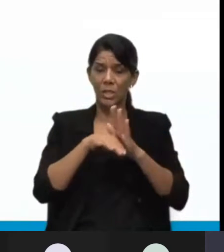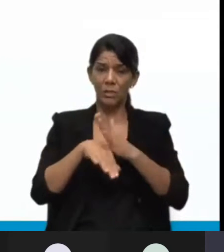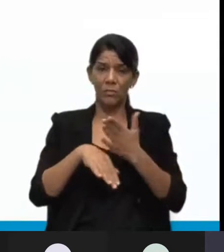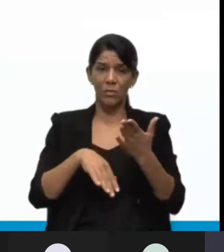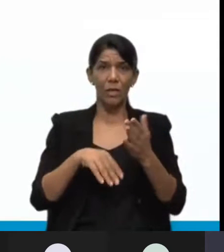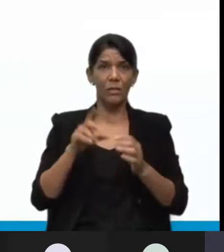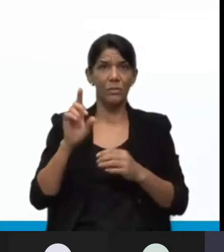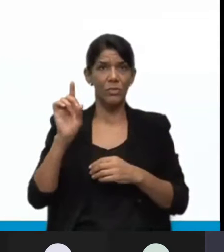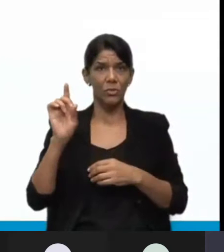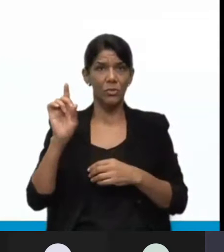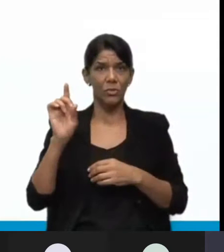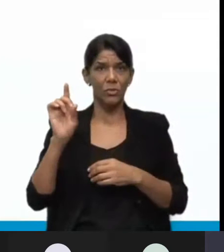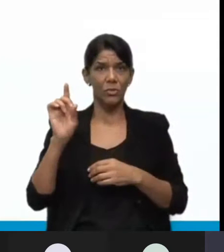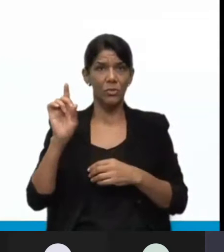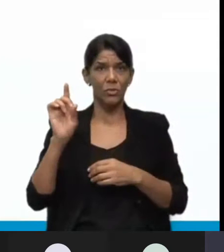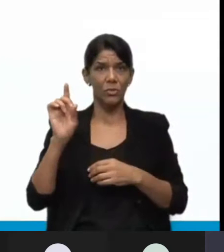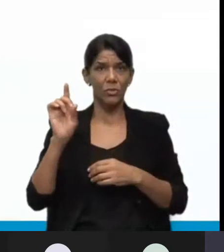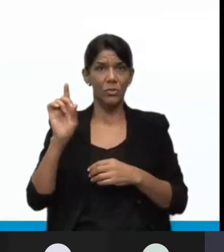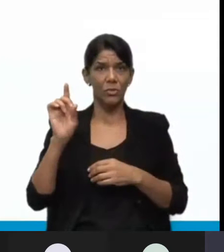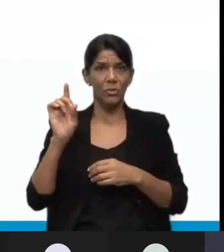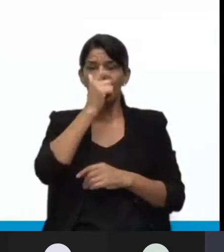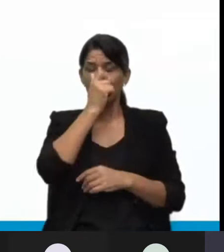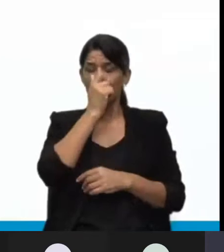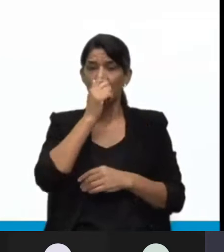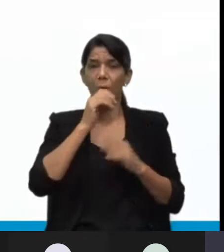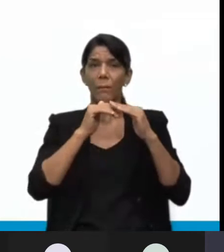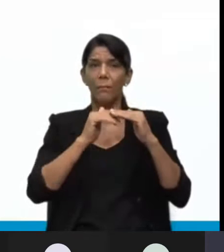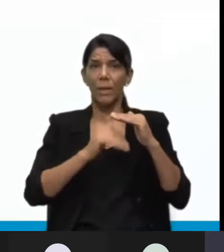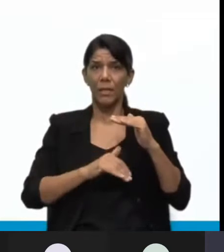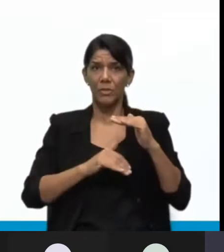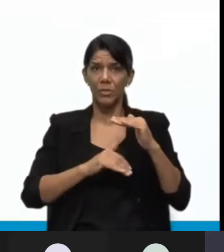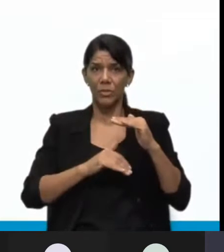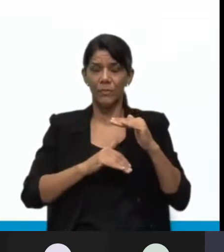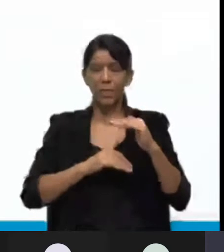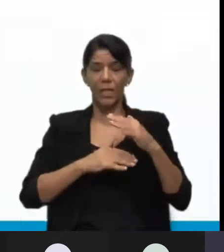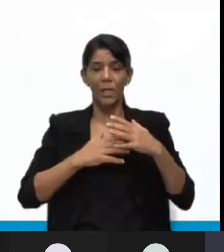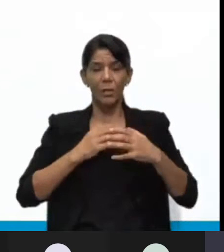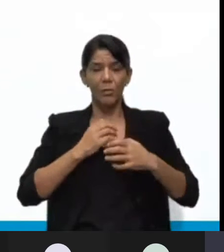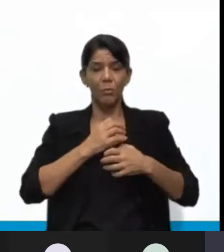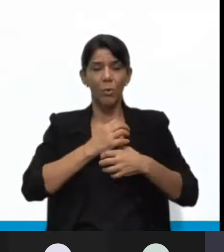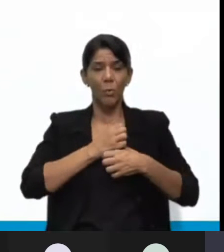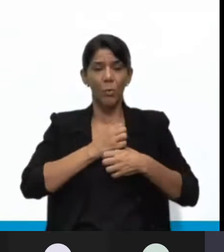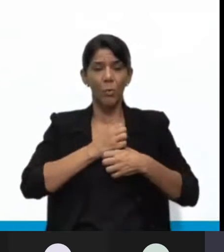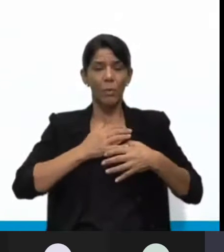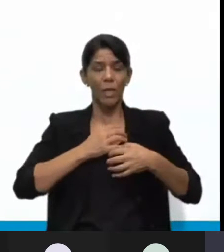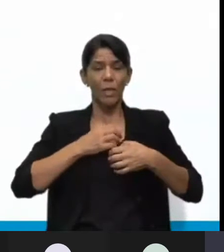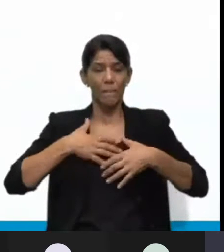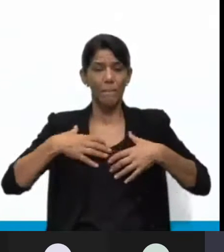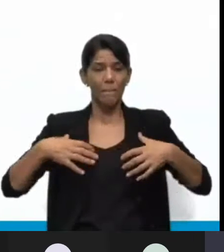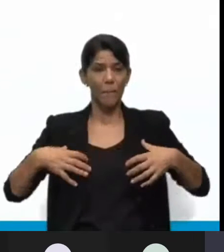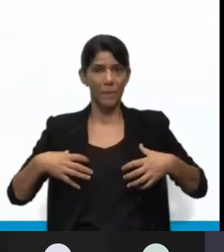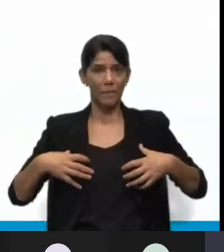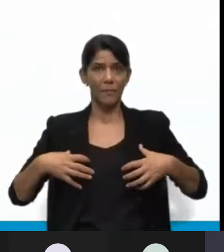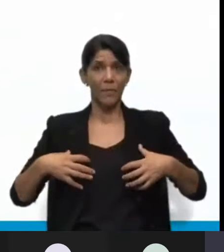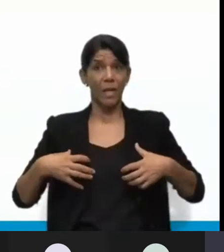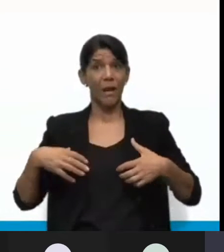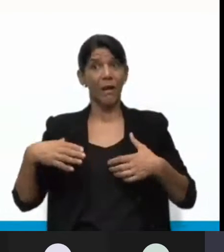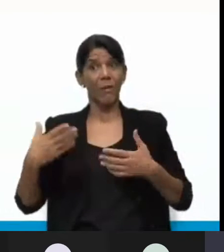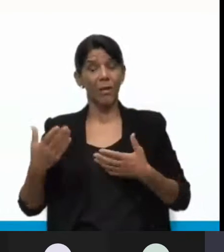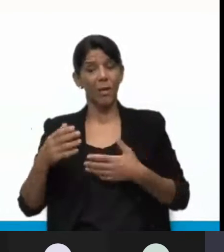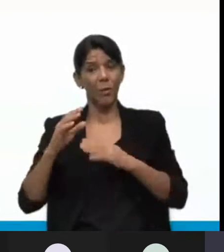direito, que vai para o ventrículo direito, ele chega com baixa pressão. Então ele bombeia um sangue de baixa pressão a uma distância curta. O